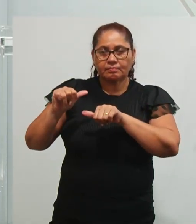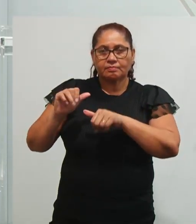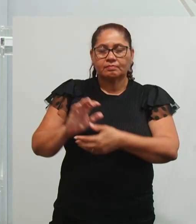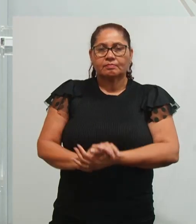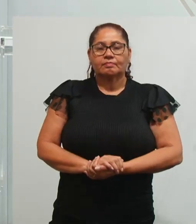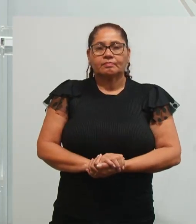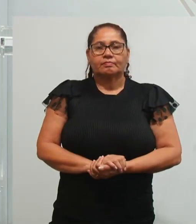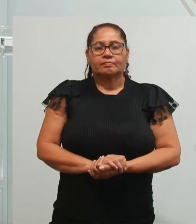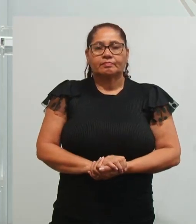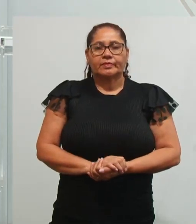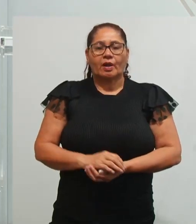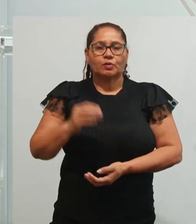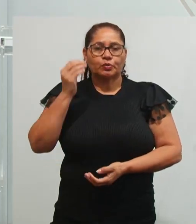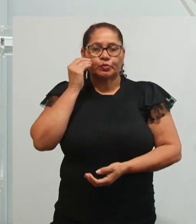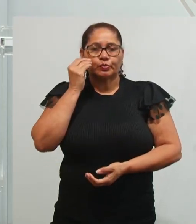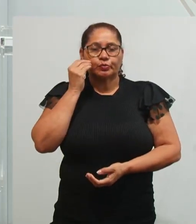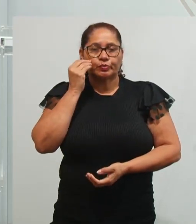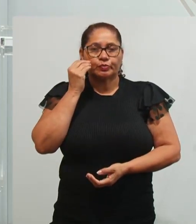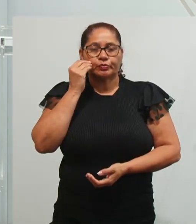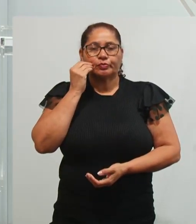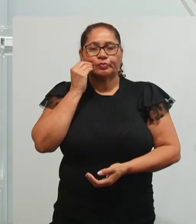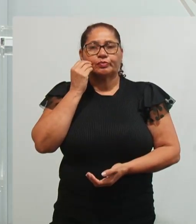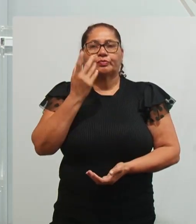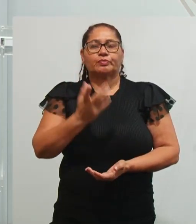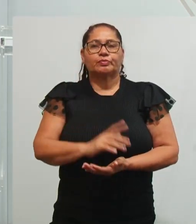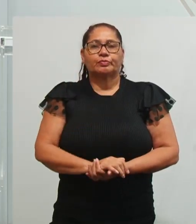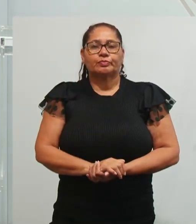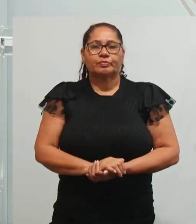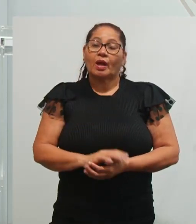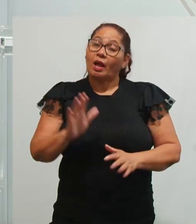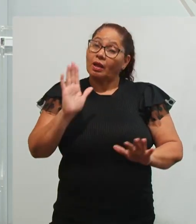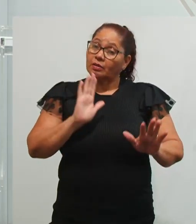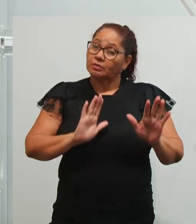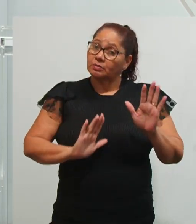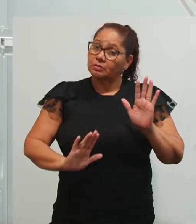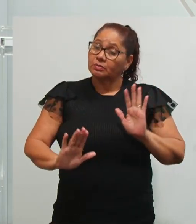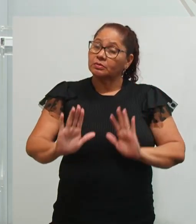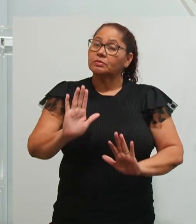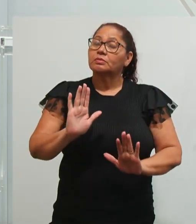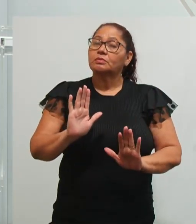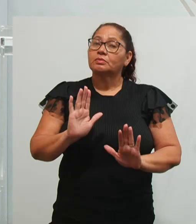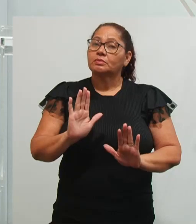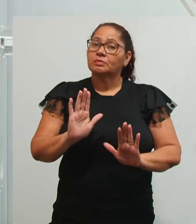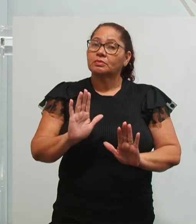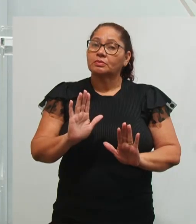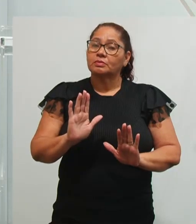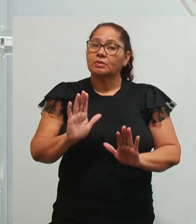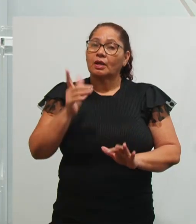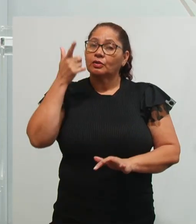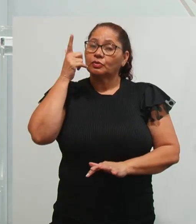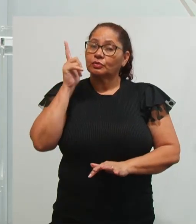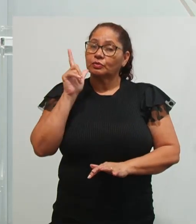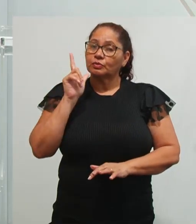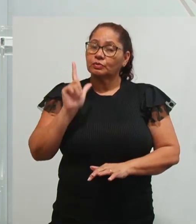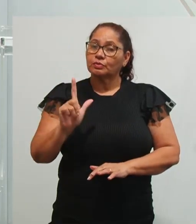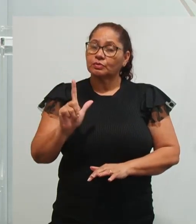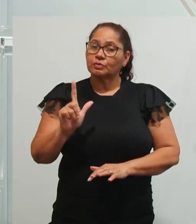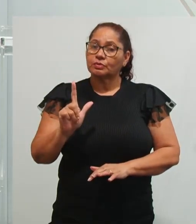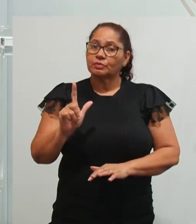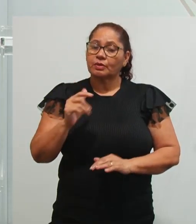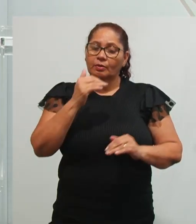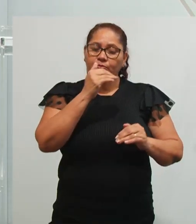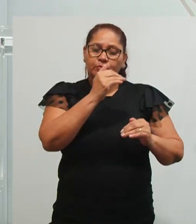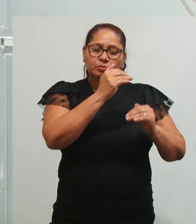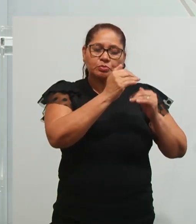O que nós estamos tentando aqui, talvez, né, e aí talvez, quiçá, a gente consiga construir